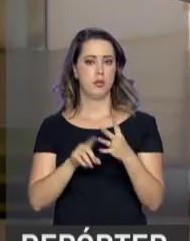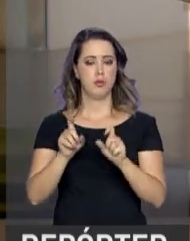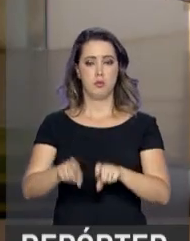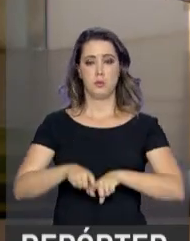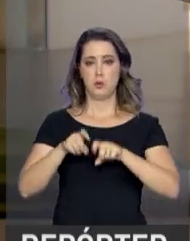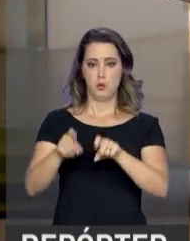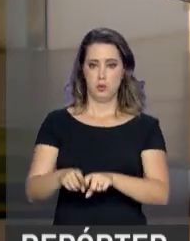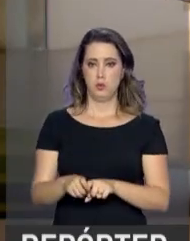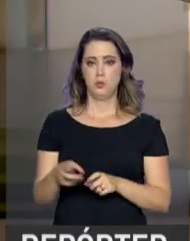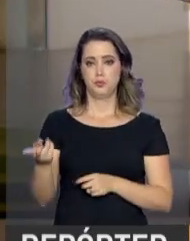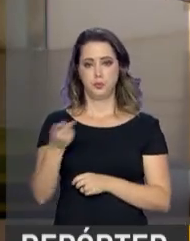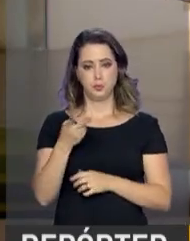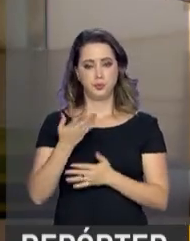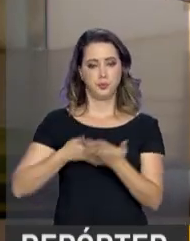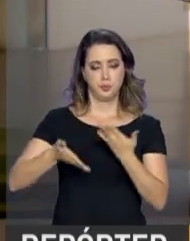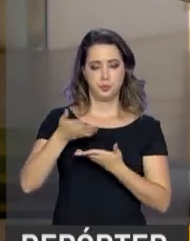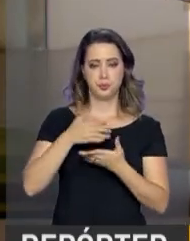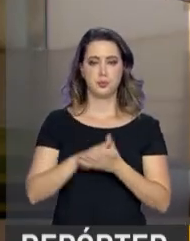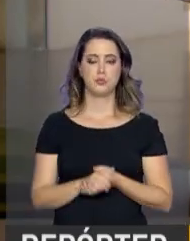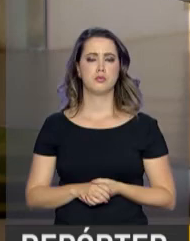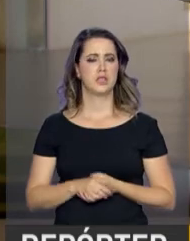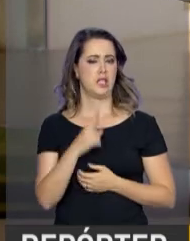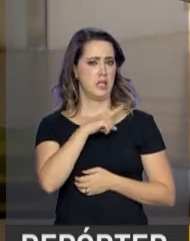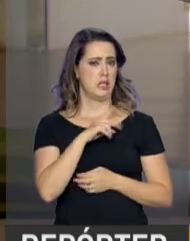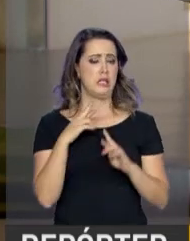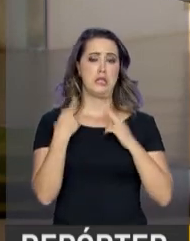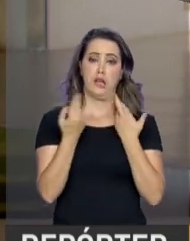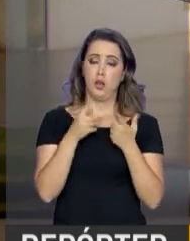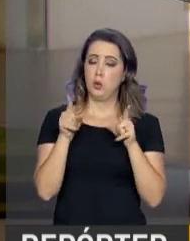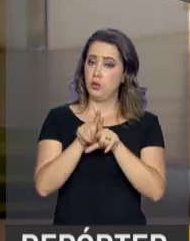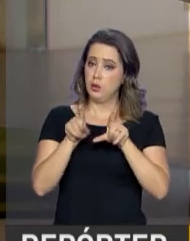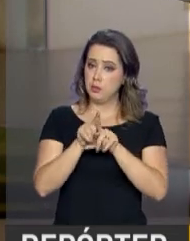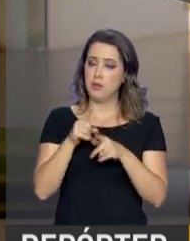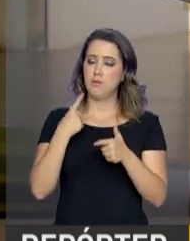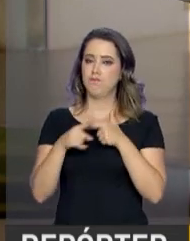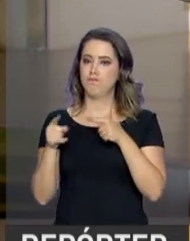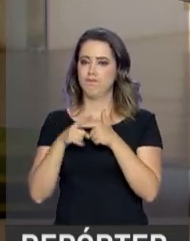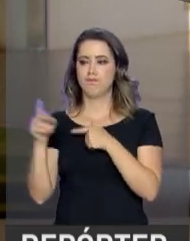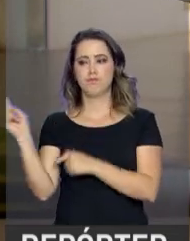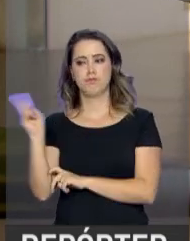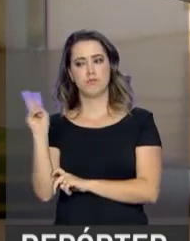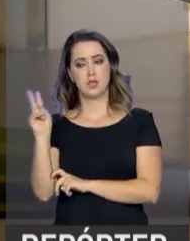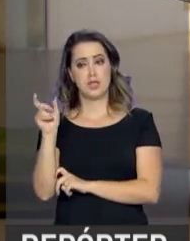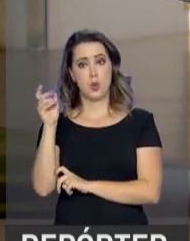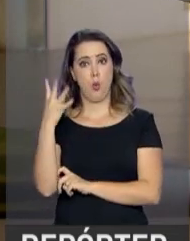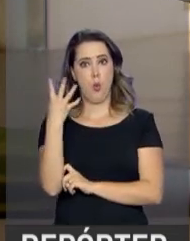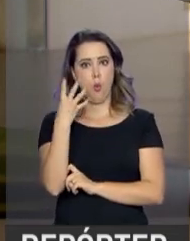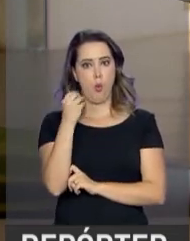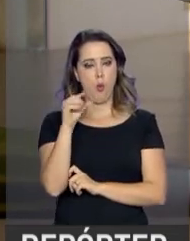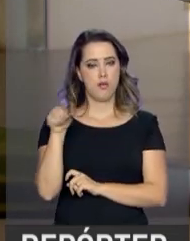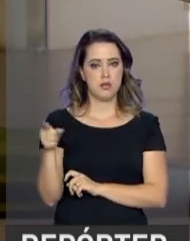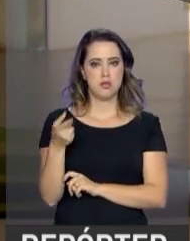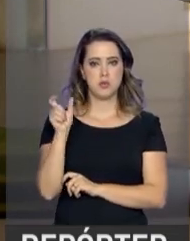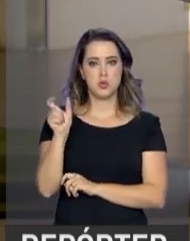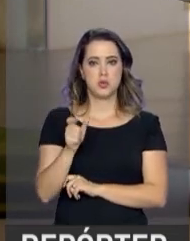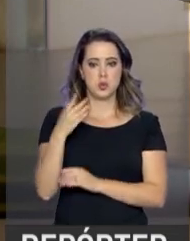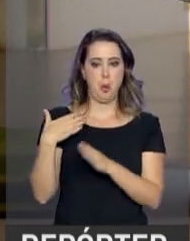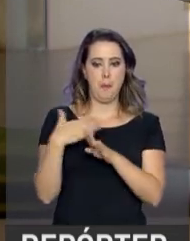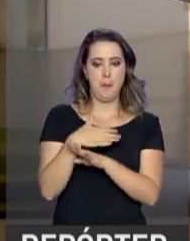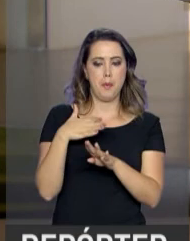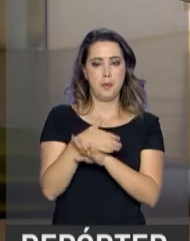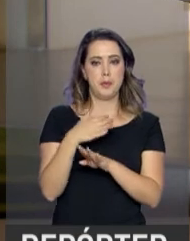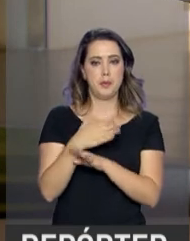reunião os dois presidentes trataram também da crise na venezuela que fez com que 40 mil pessoas buscassem refúgio no brasil